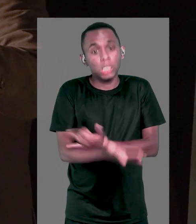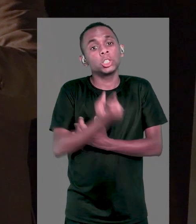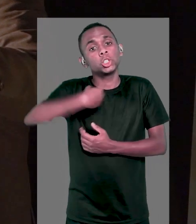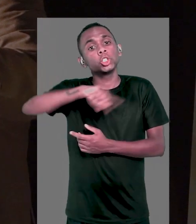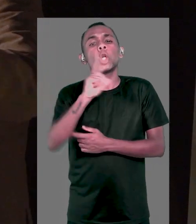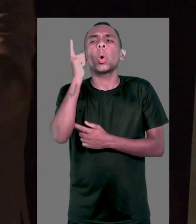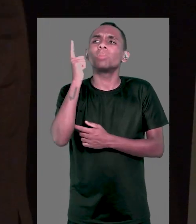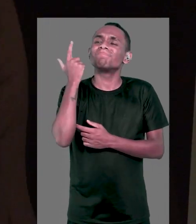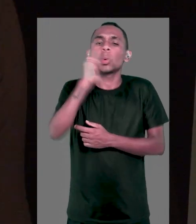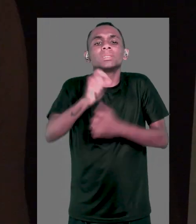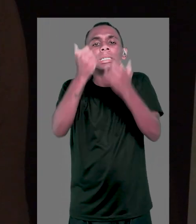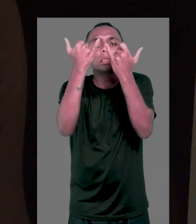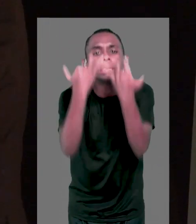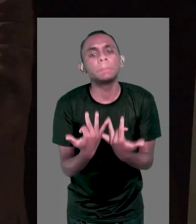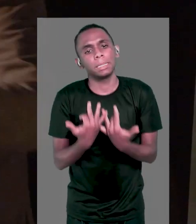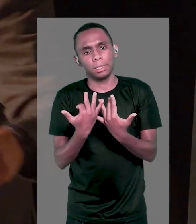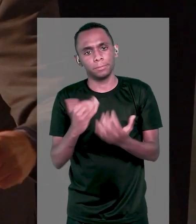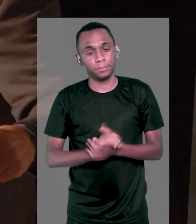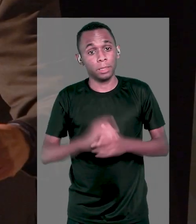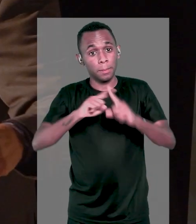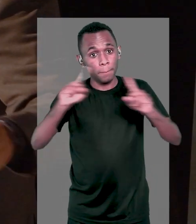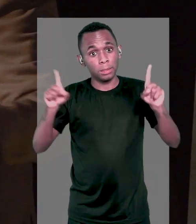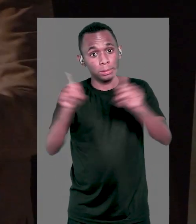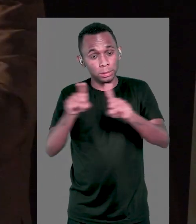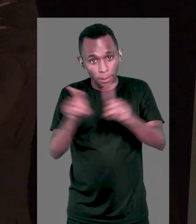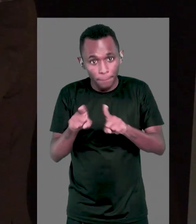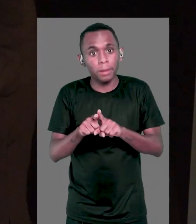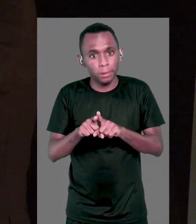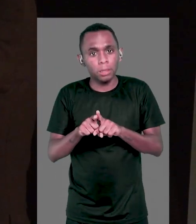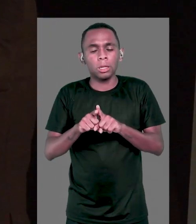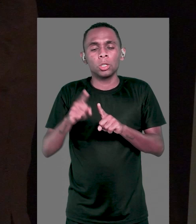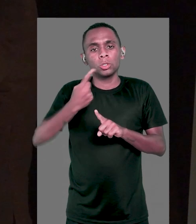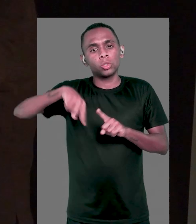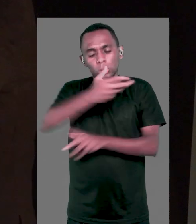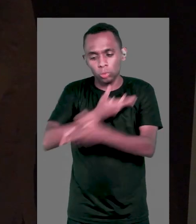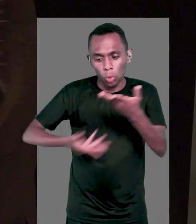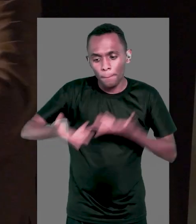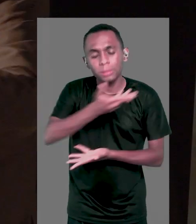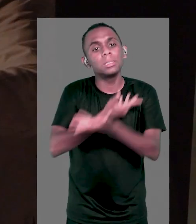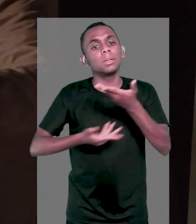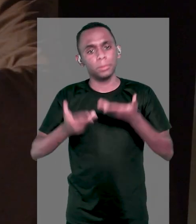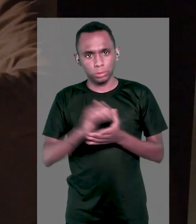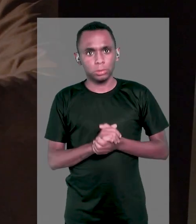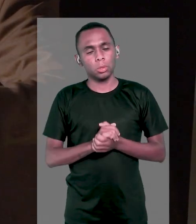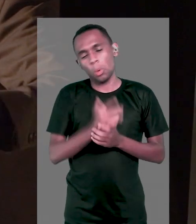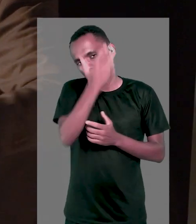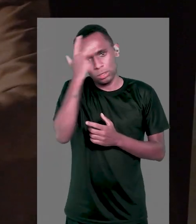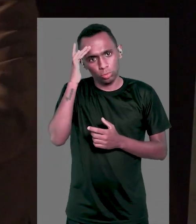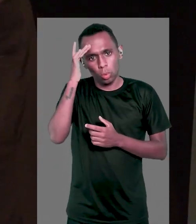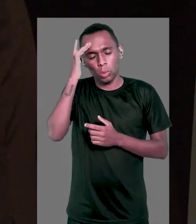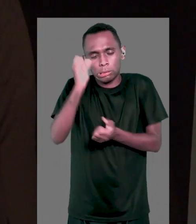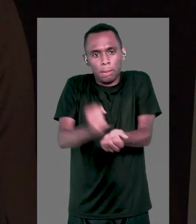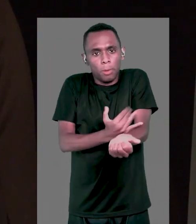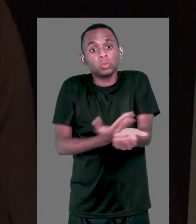com alguém dessas emoções nós entramos num tecido comum que nos une